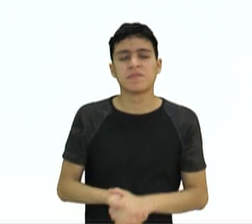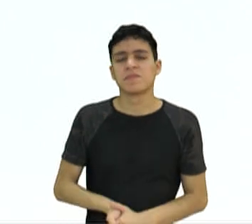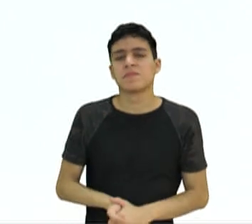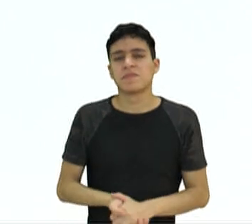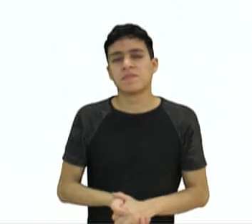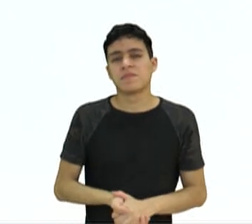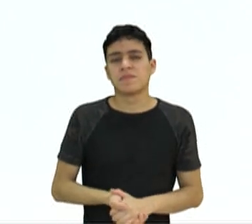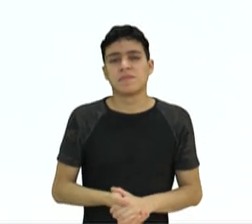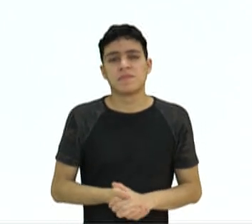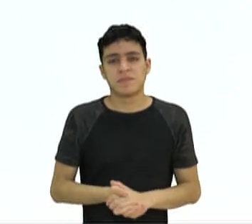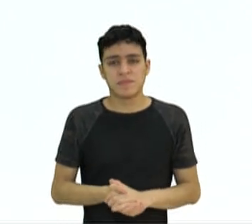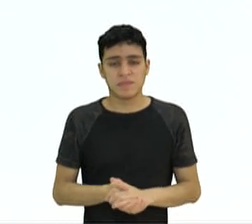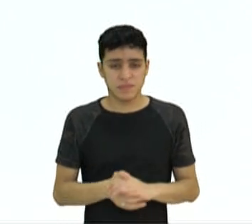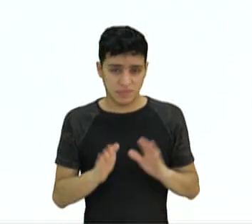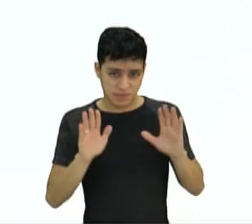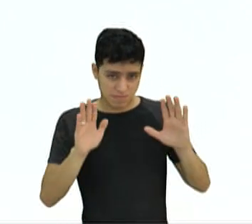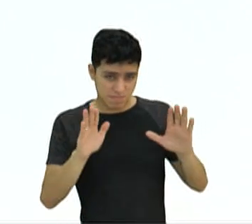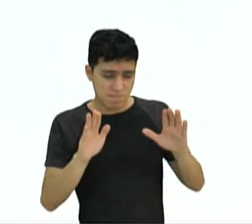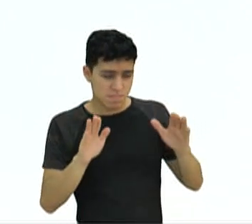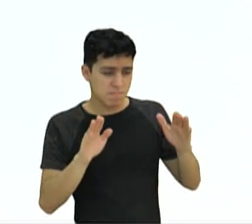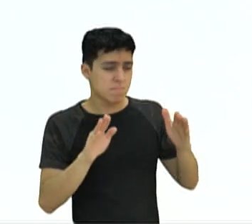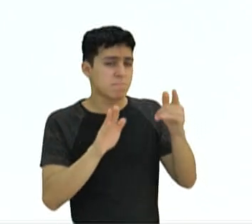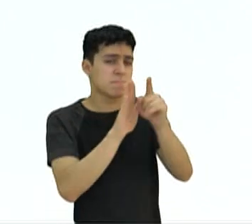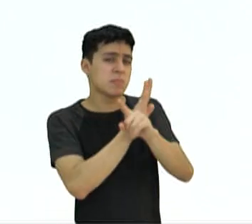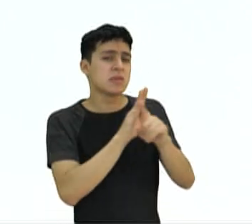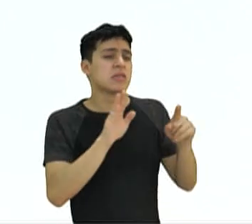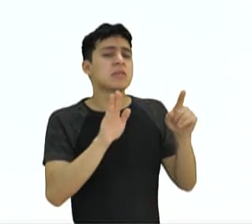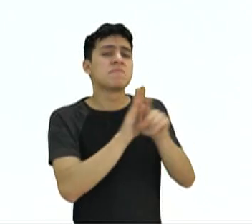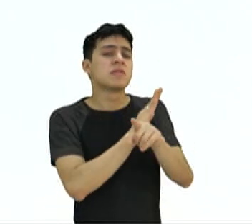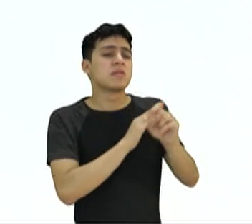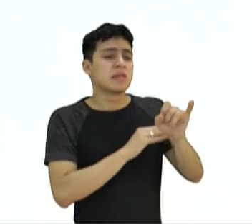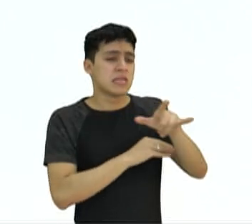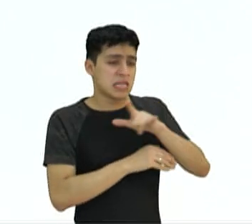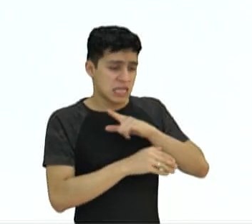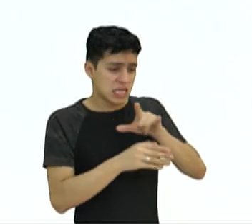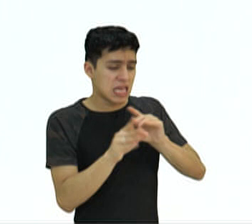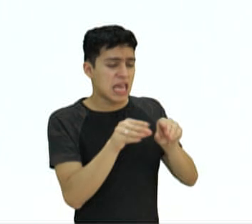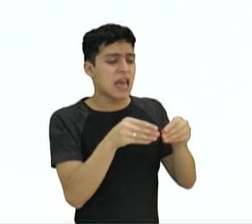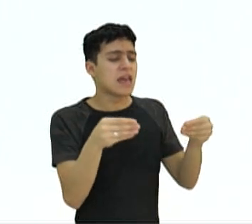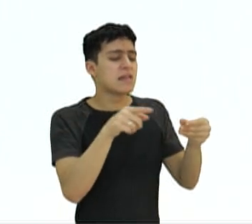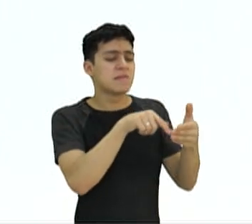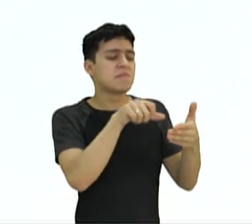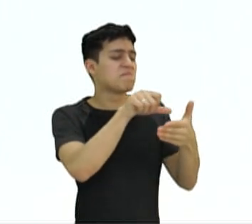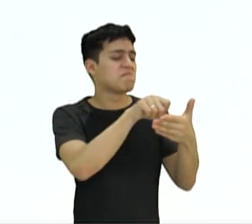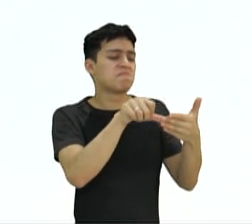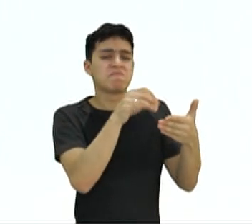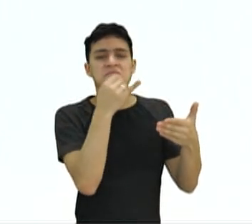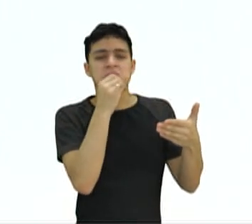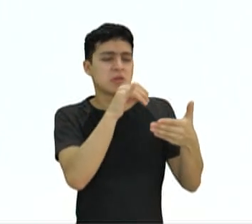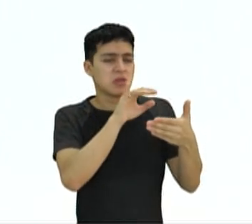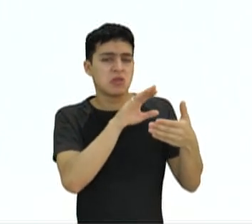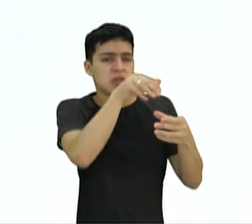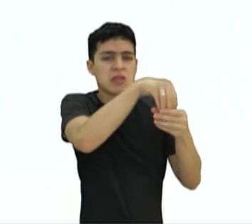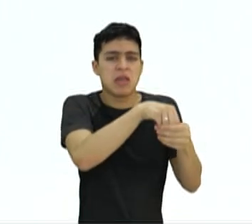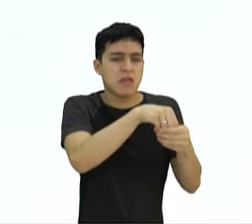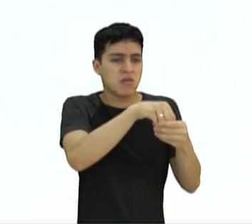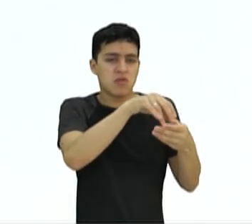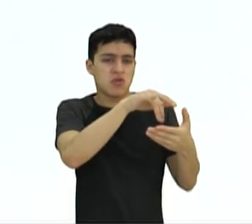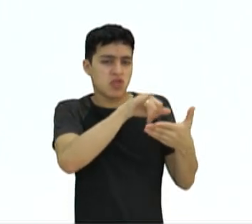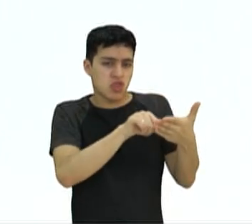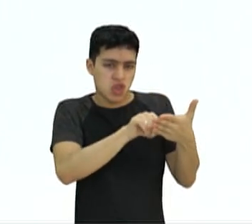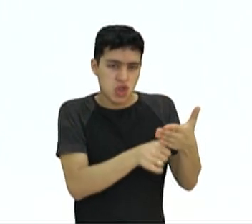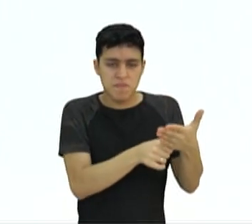any identification inside? Aqui eu estou perguntando se tinha alguma identificação dentro da carteira. Tipo algum documento, né? No,